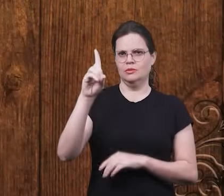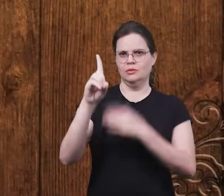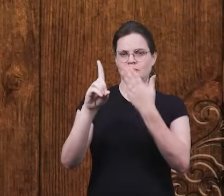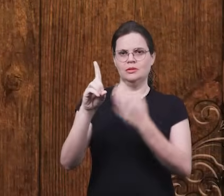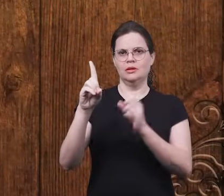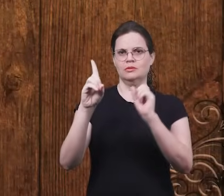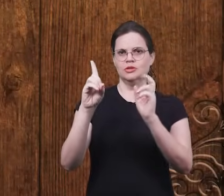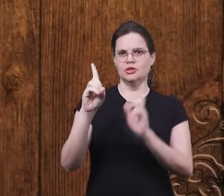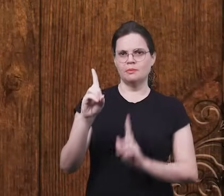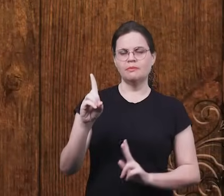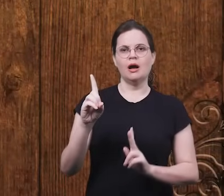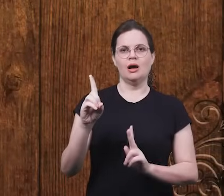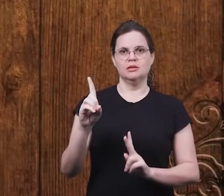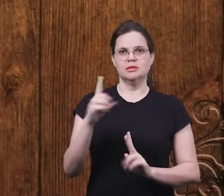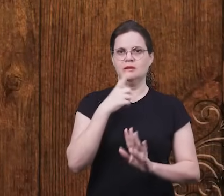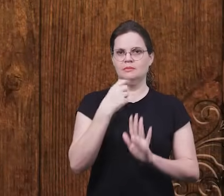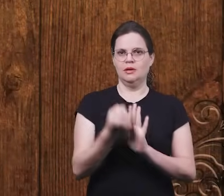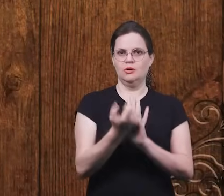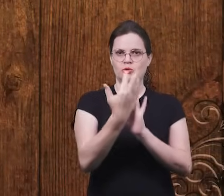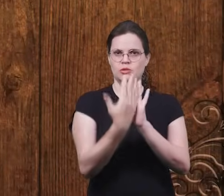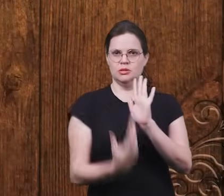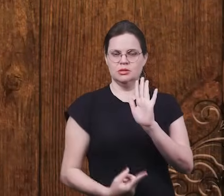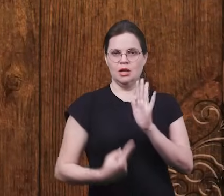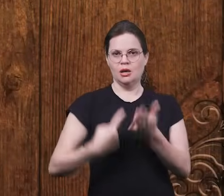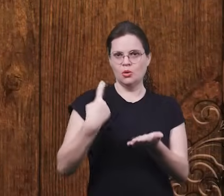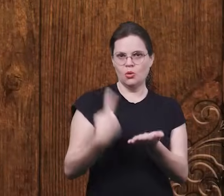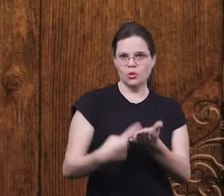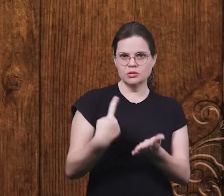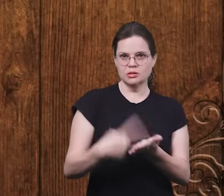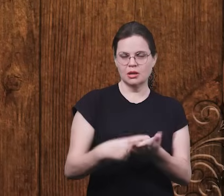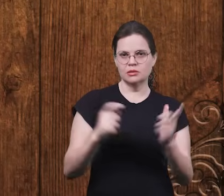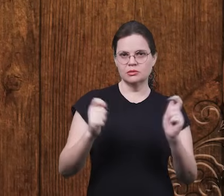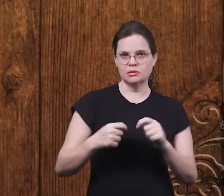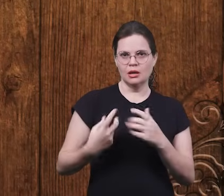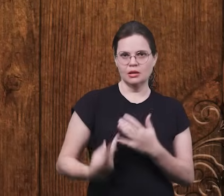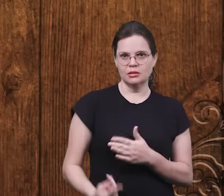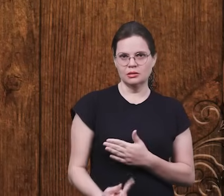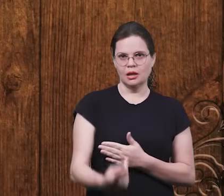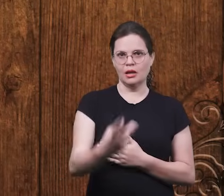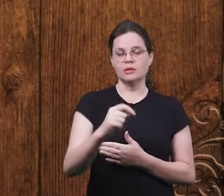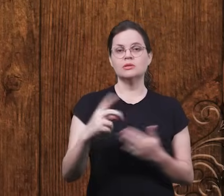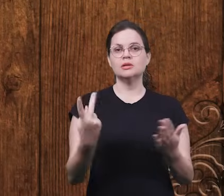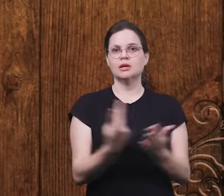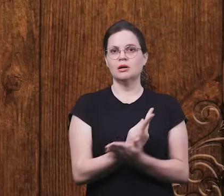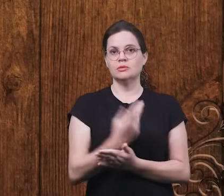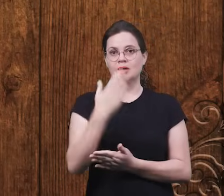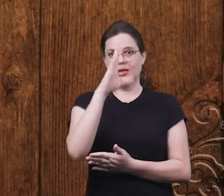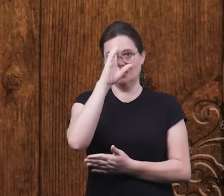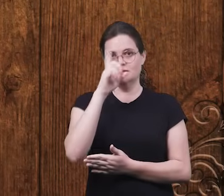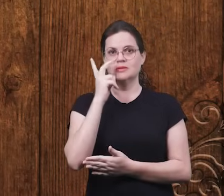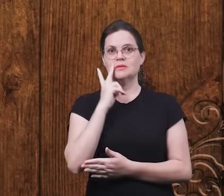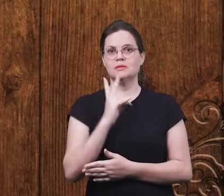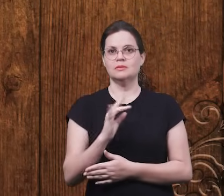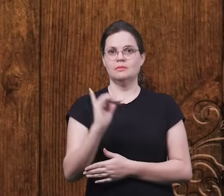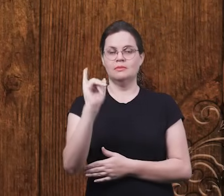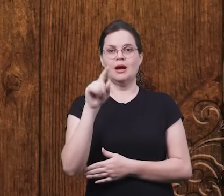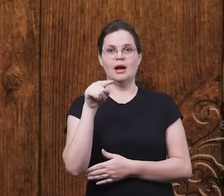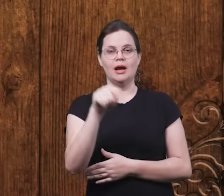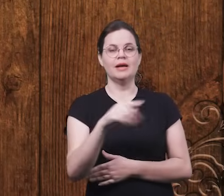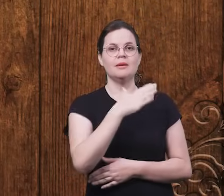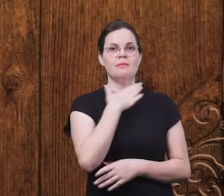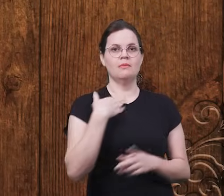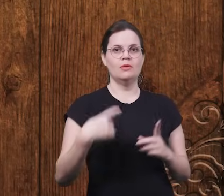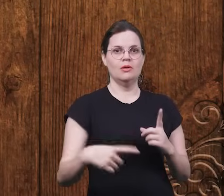pelo sangue do concerto eterno tornou a trazer dos mortos o nosso Senhor Jesus Cristo, o grande pastor